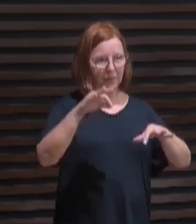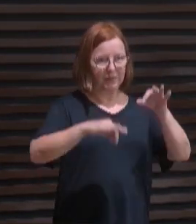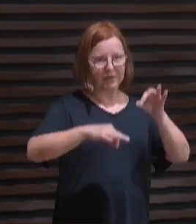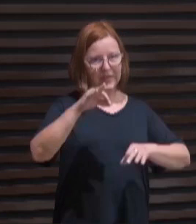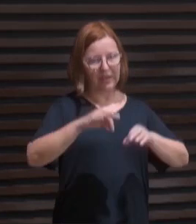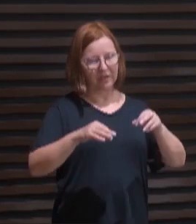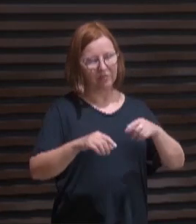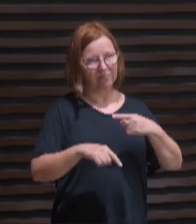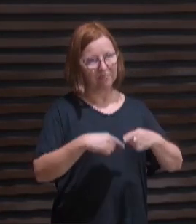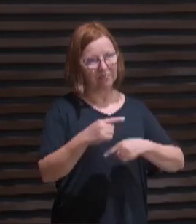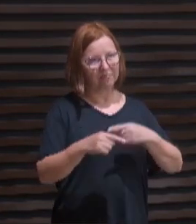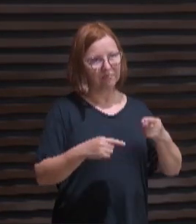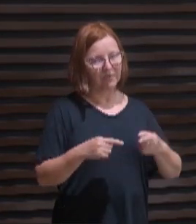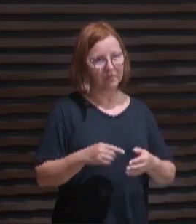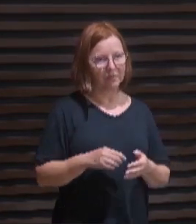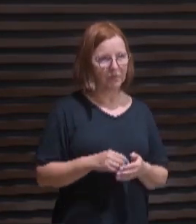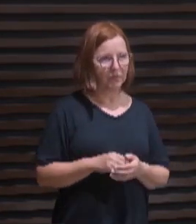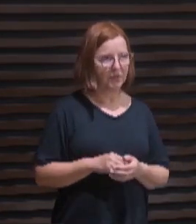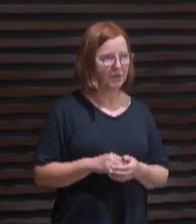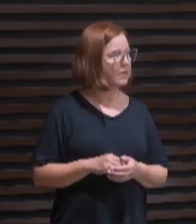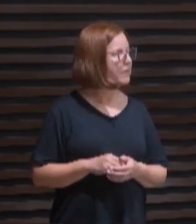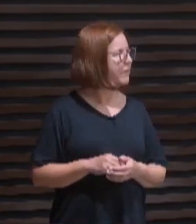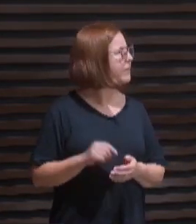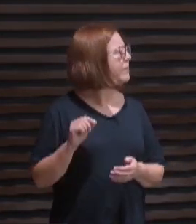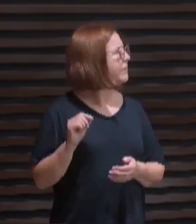depois veio o